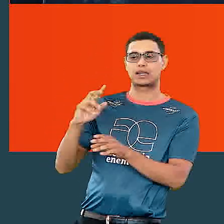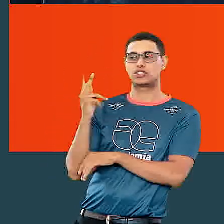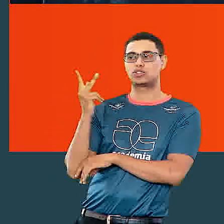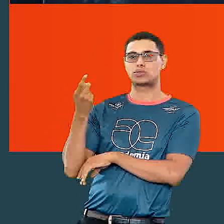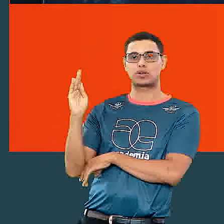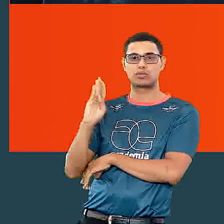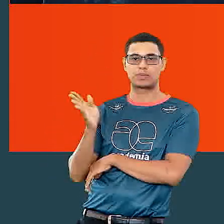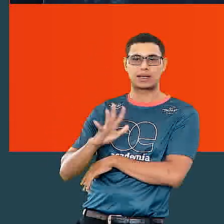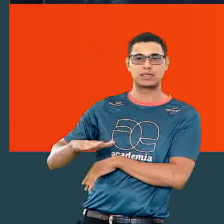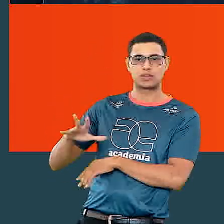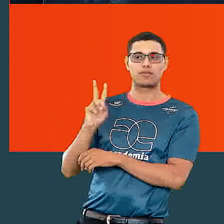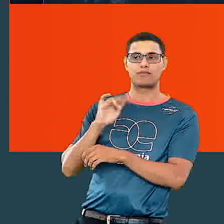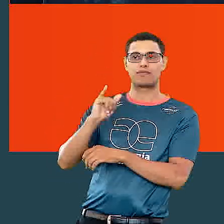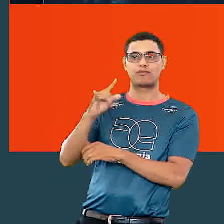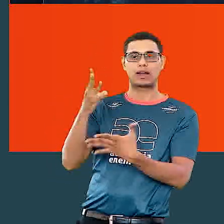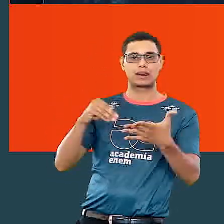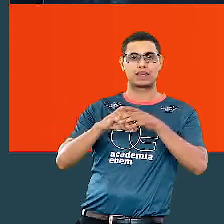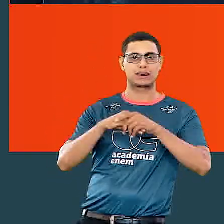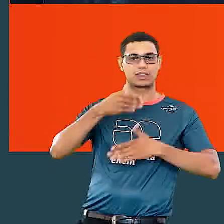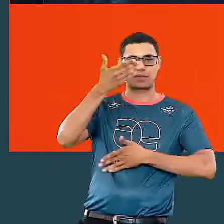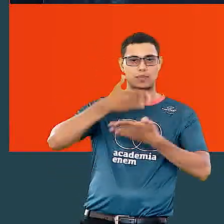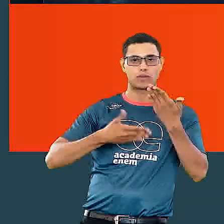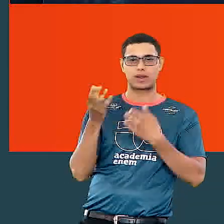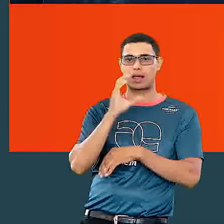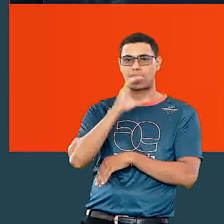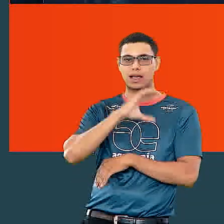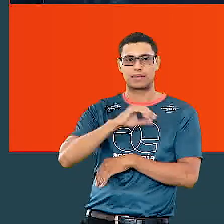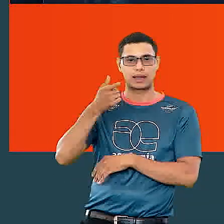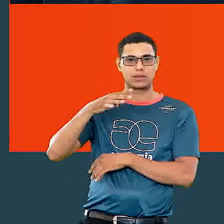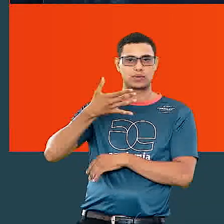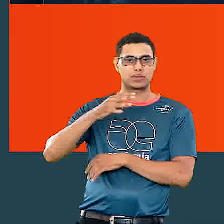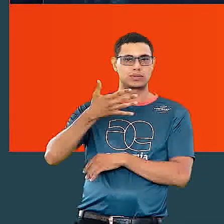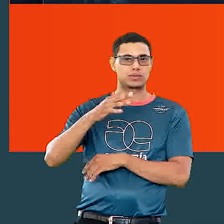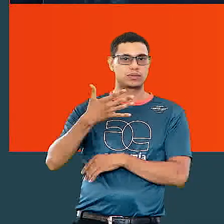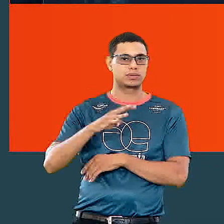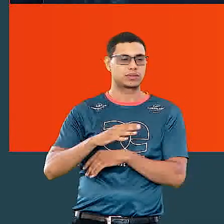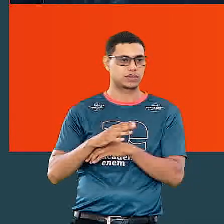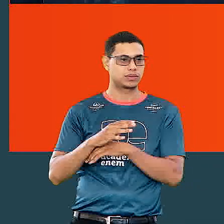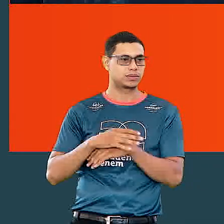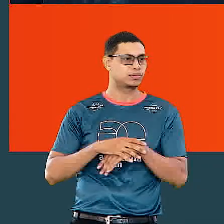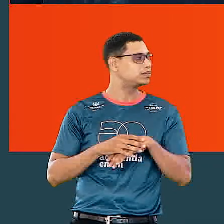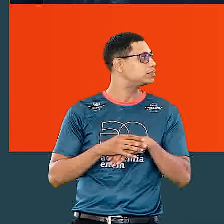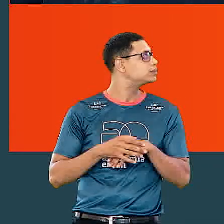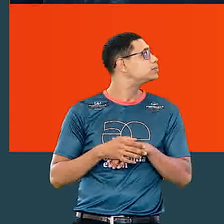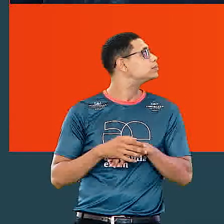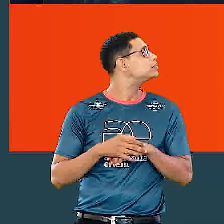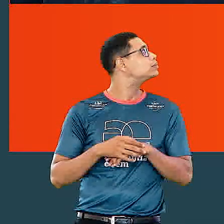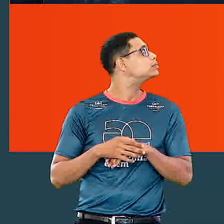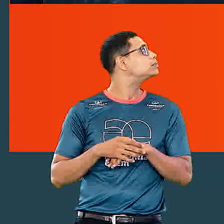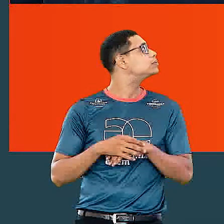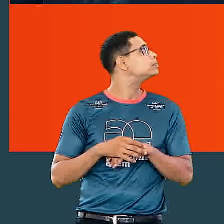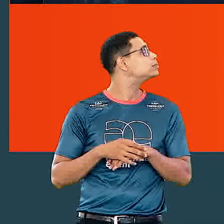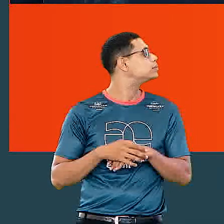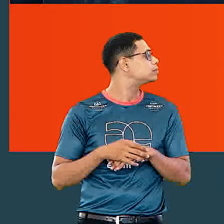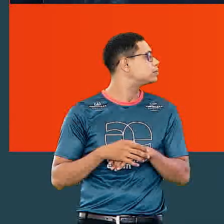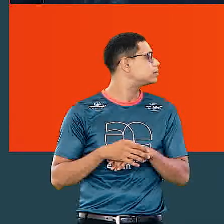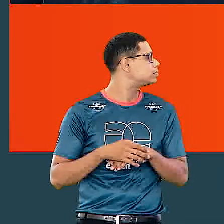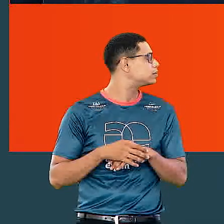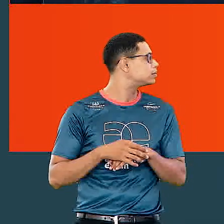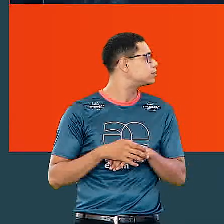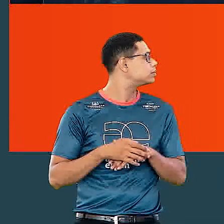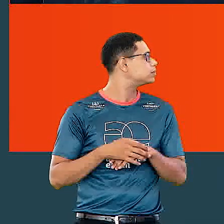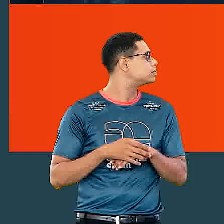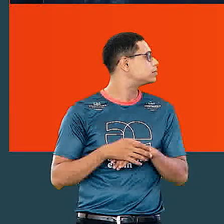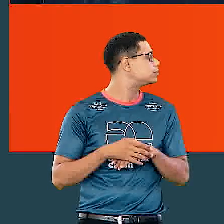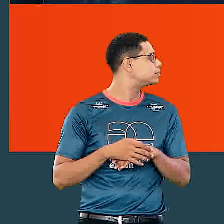aí na 14, vai lá, ligeiro como quem assalta. Bota aí na 14, 14, 14. Ai, 14, 14,